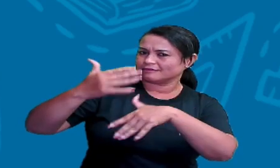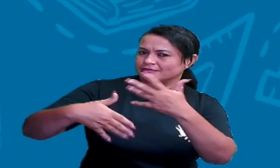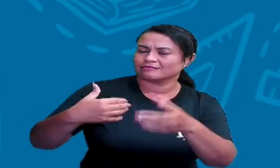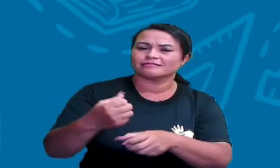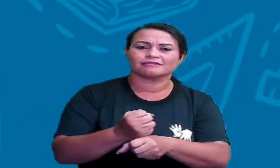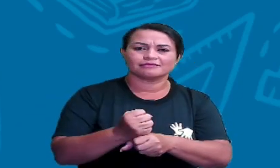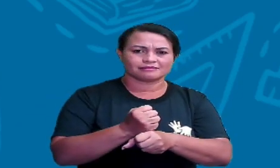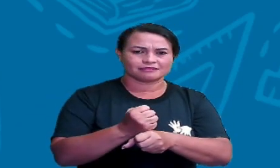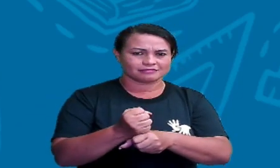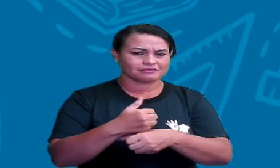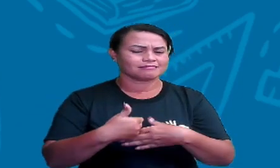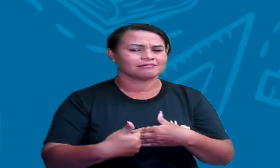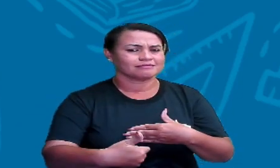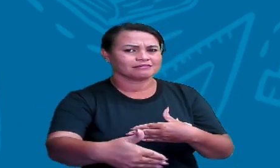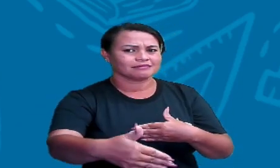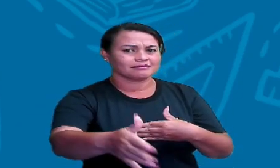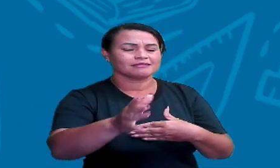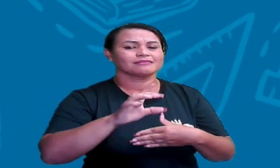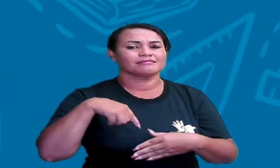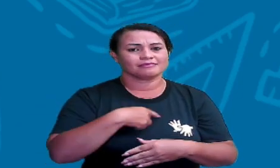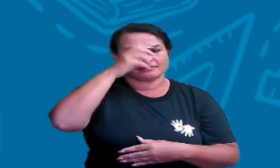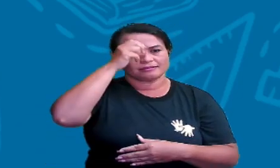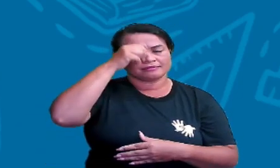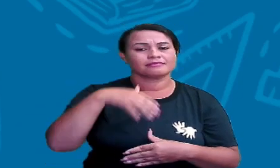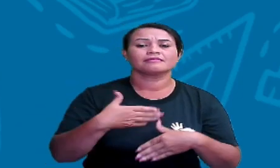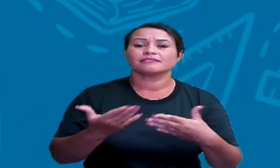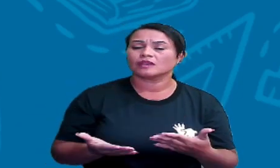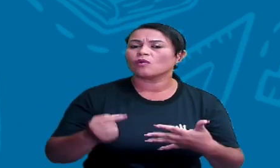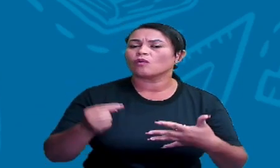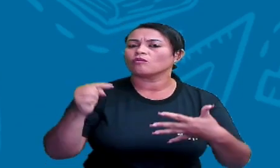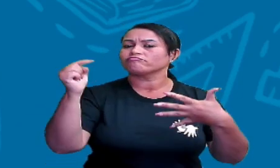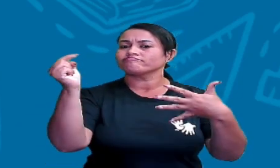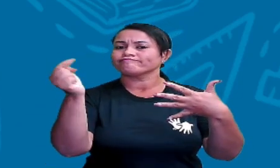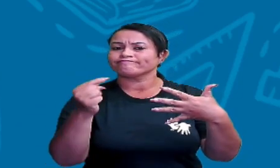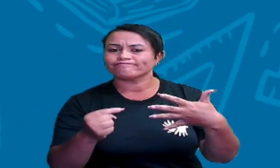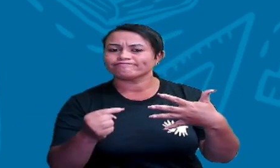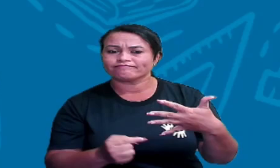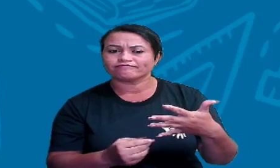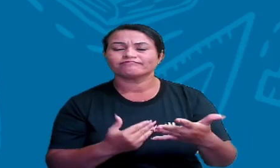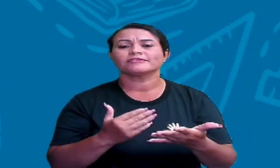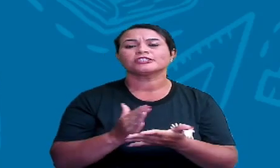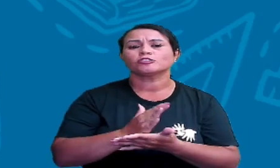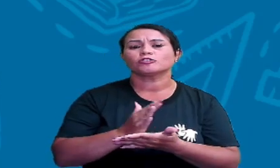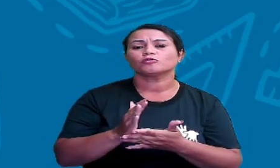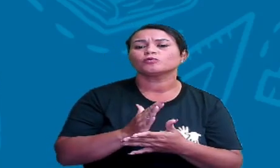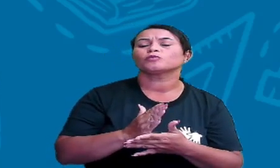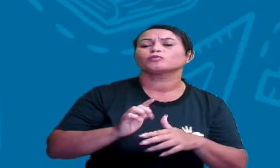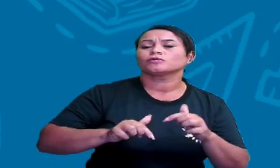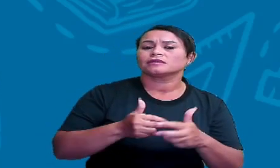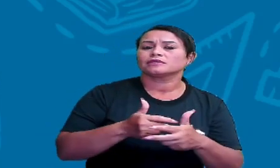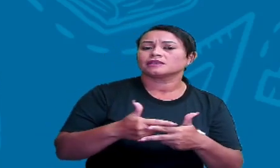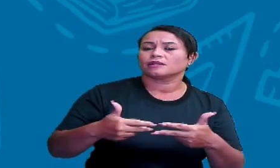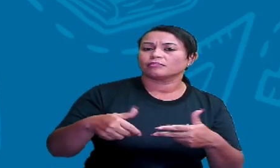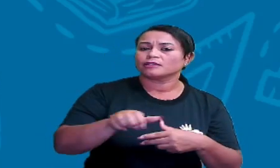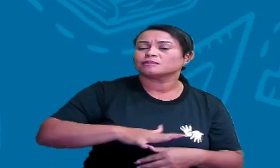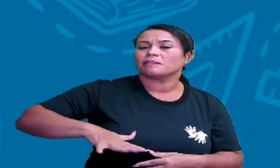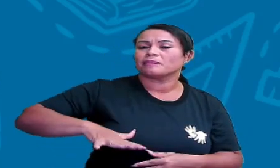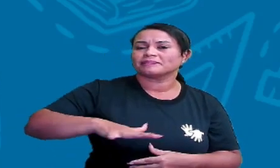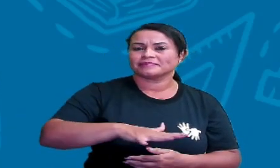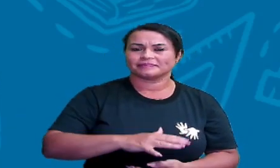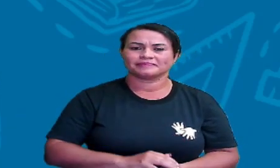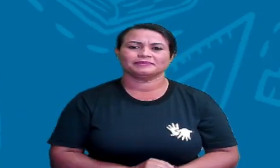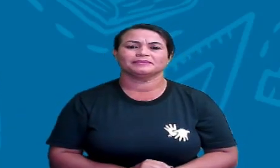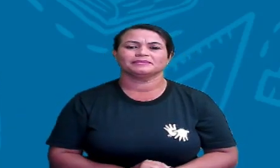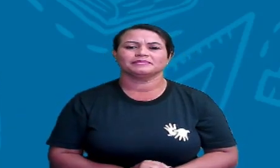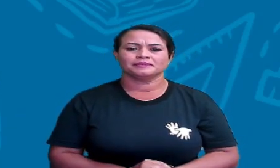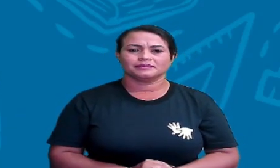dos anos. Então, esses são os elementos espaciais topológicos, tá certo?